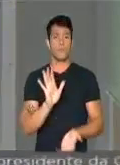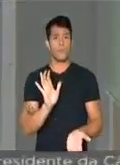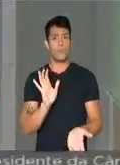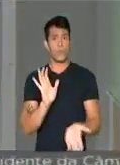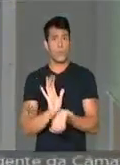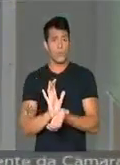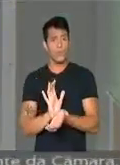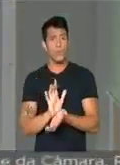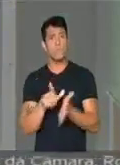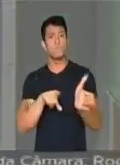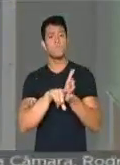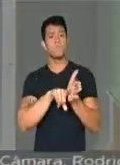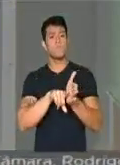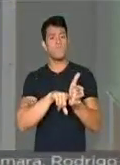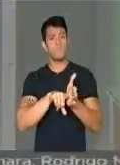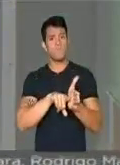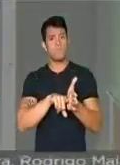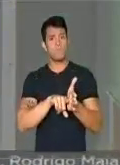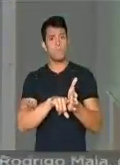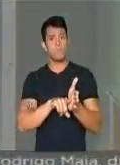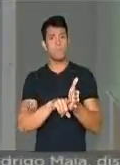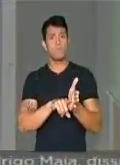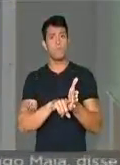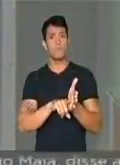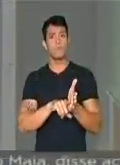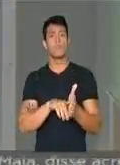a investigar o Michel Temer.